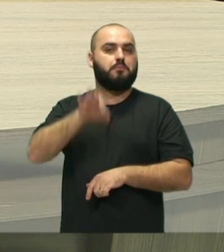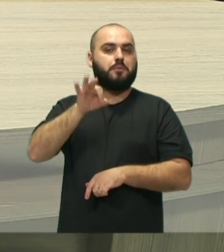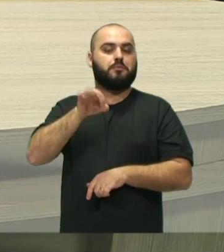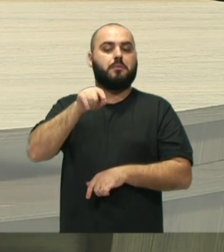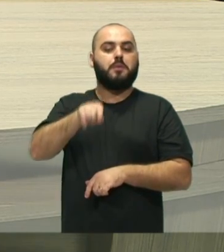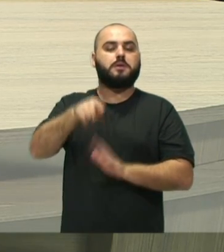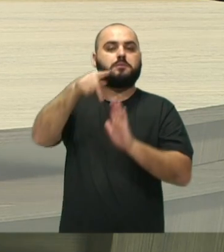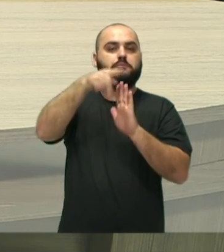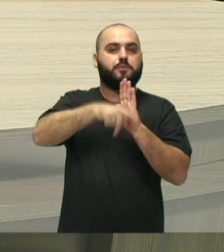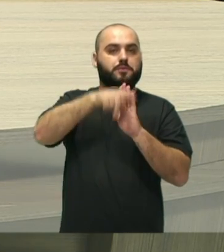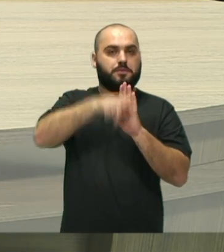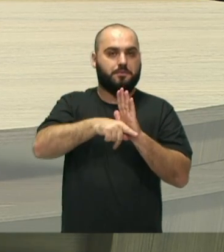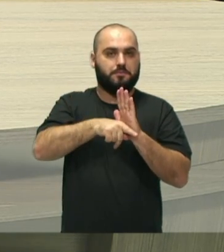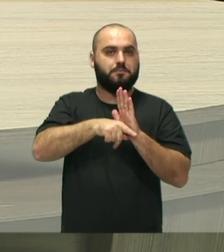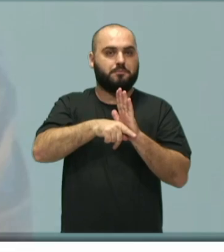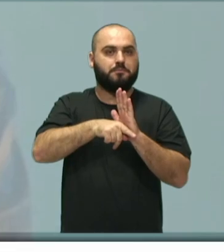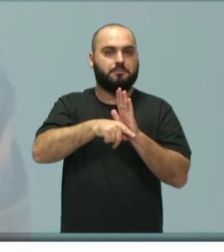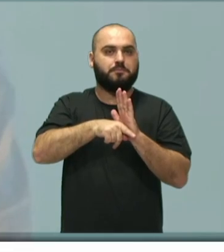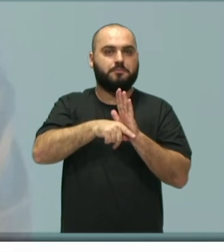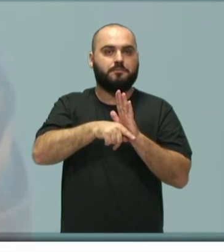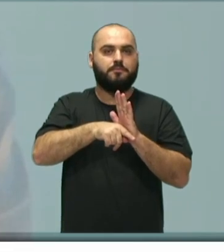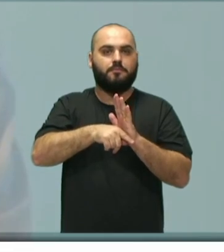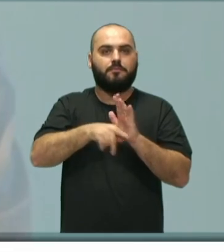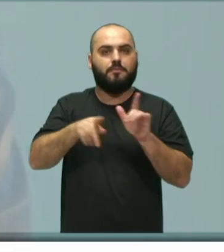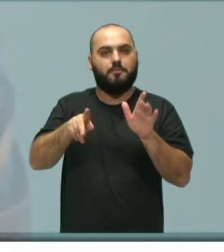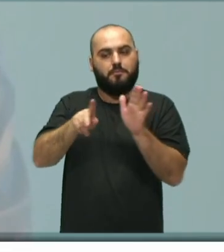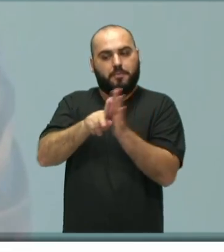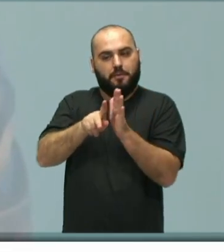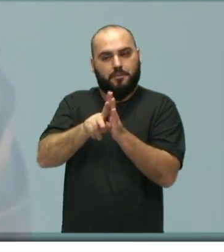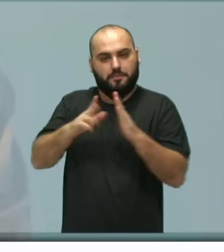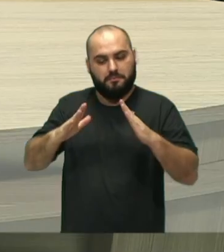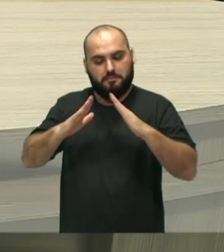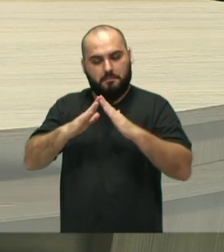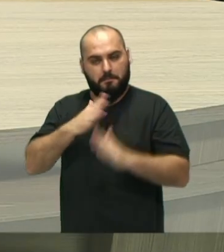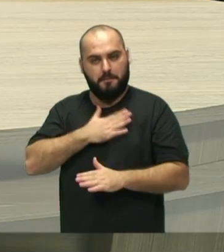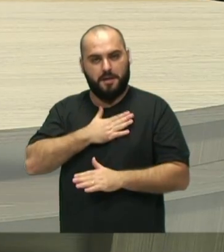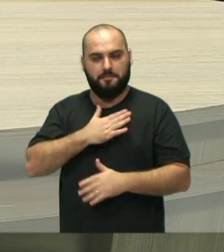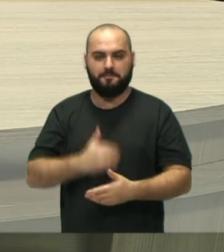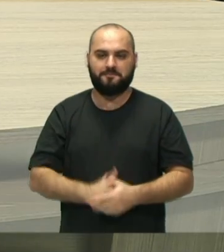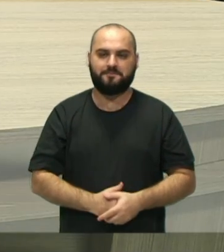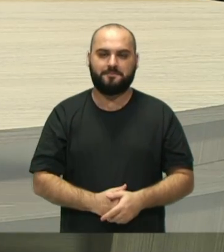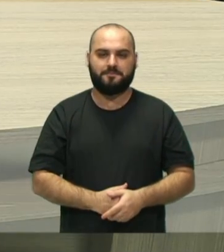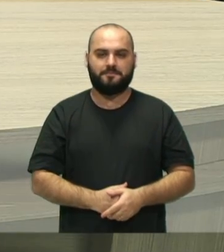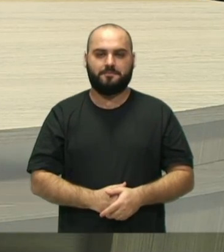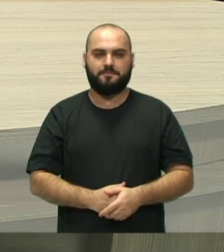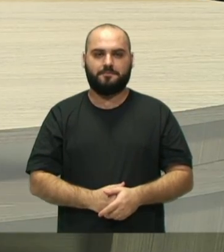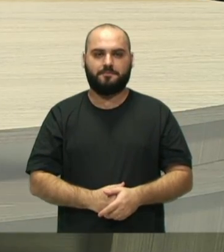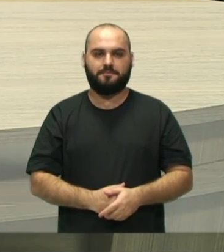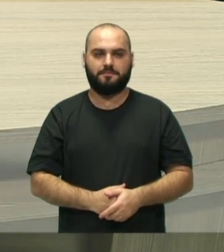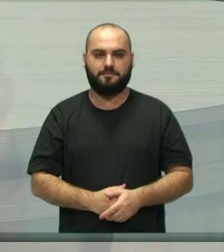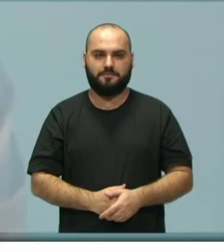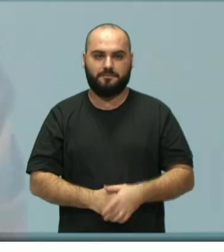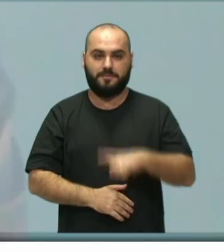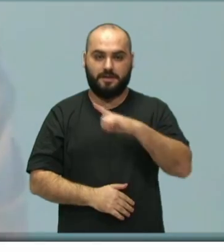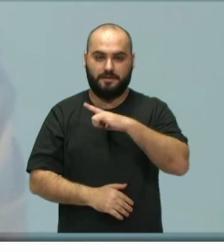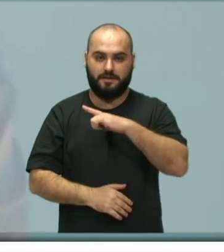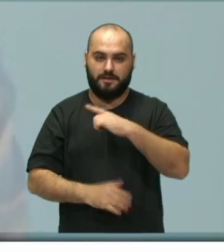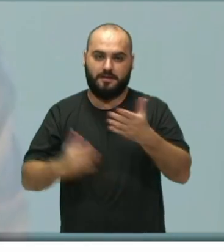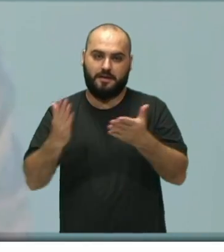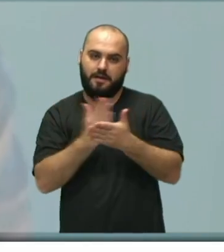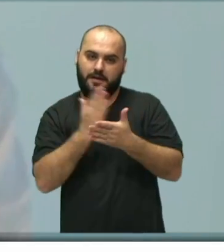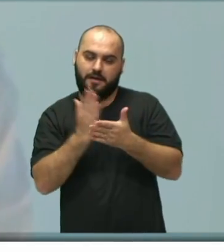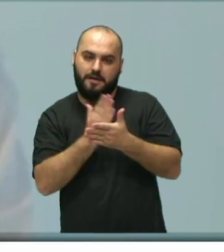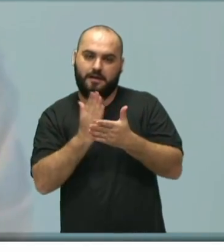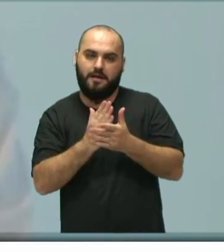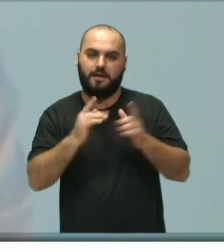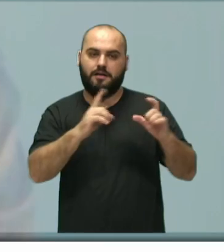projeto, né, da casa. Mas O livro, ele tem os capítulos, são os cômodos da